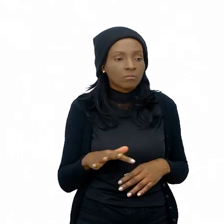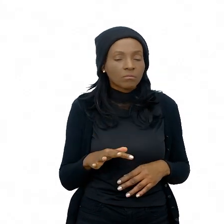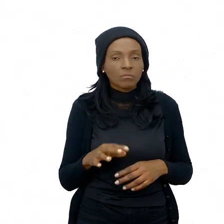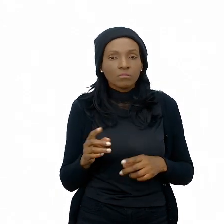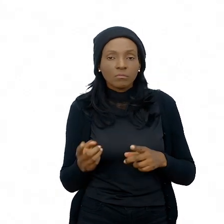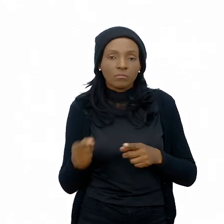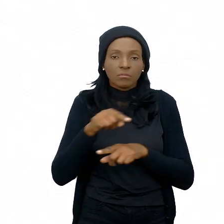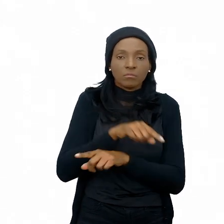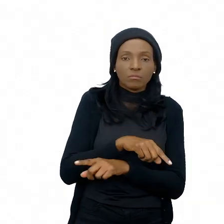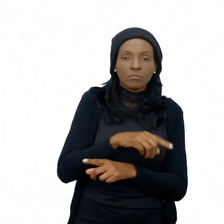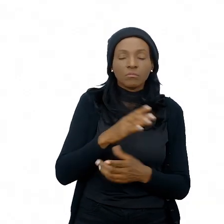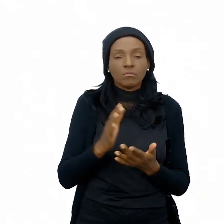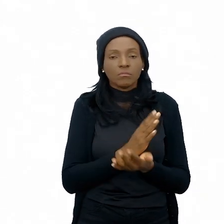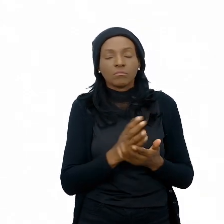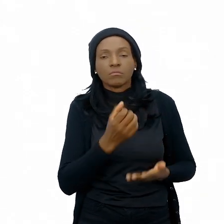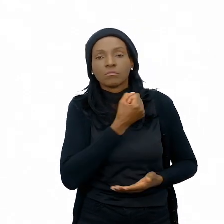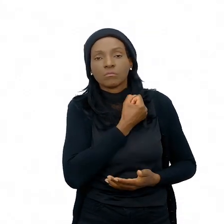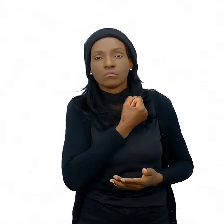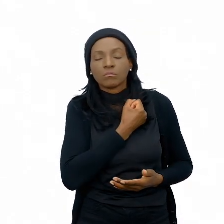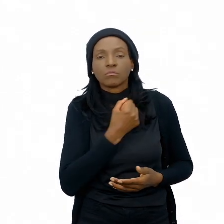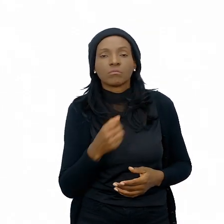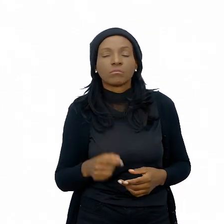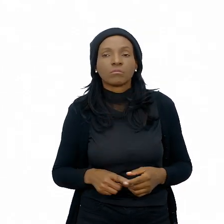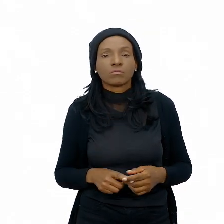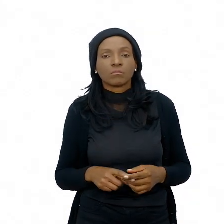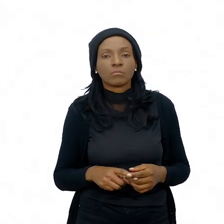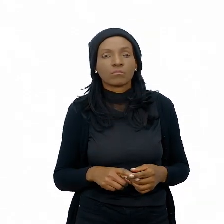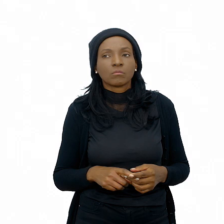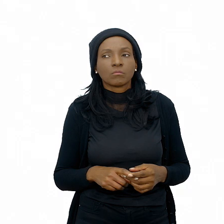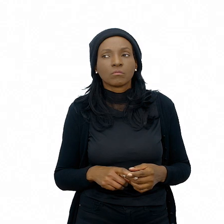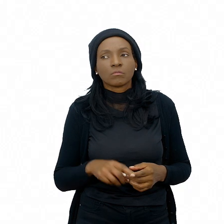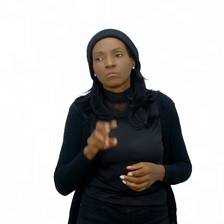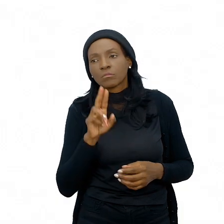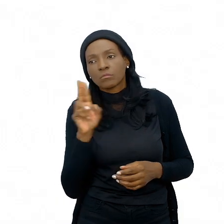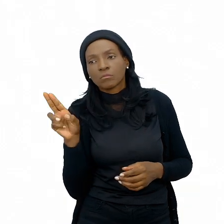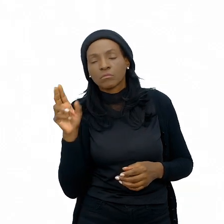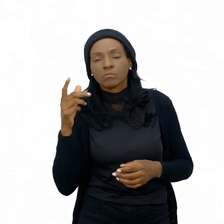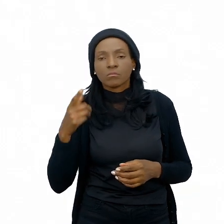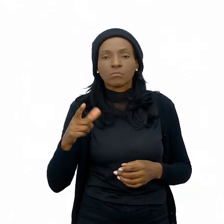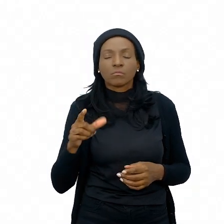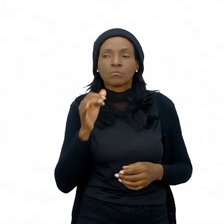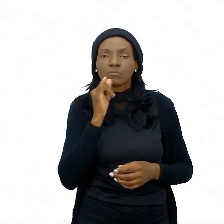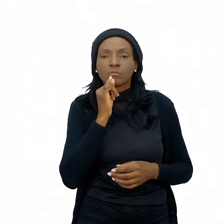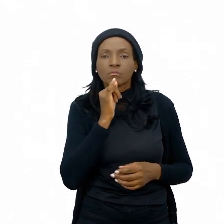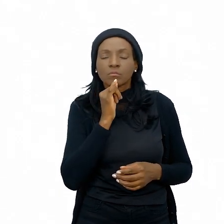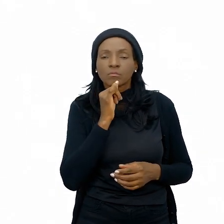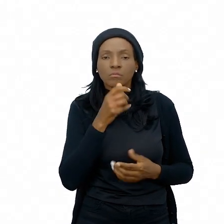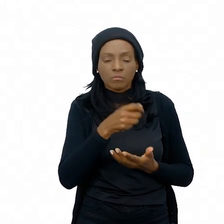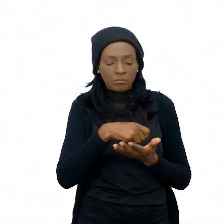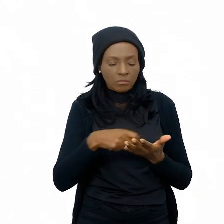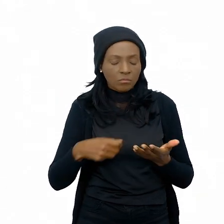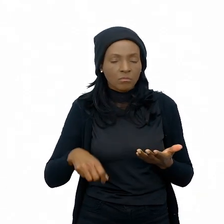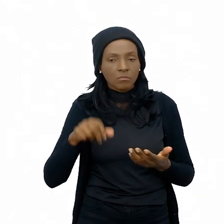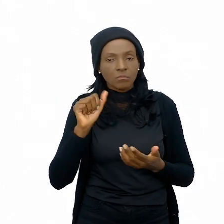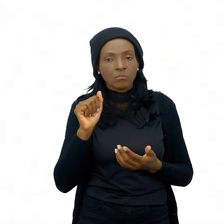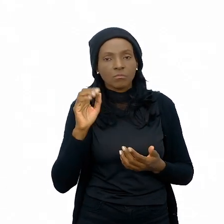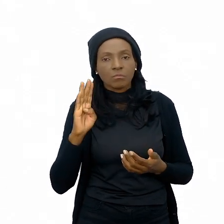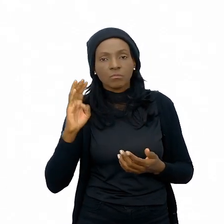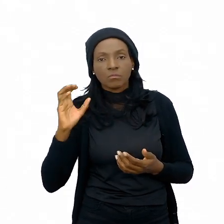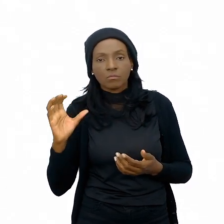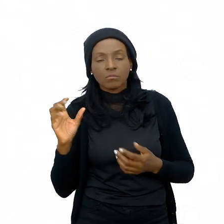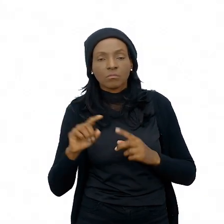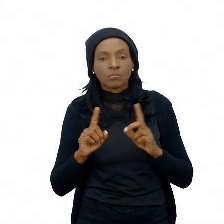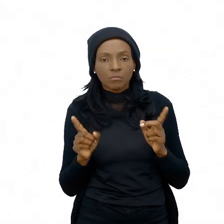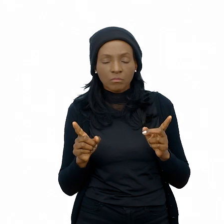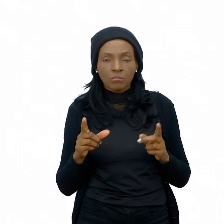algumas hipóteses numéricas que, apesar de não terem nome, a exemplo da escrita alfabética, mas